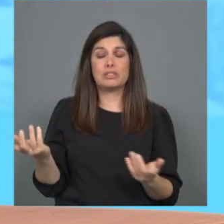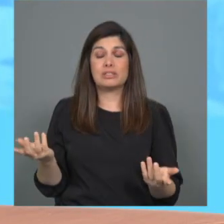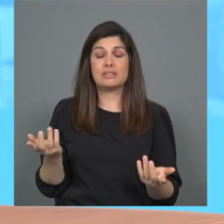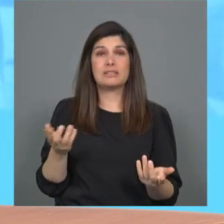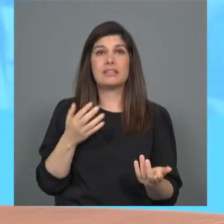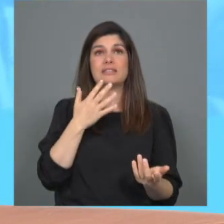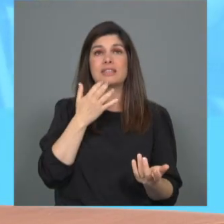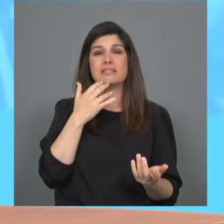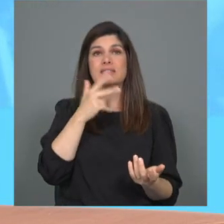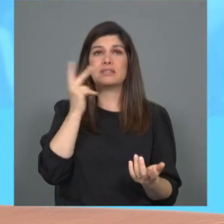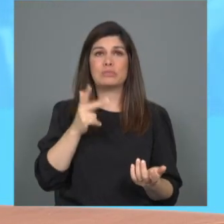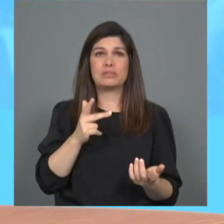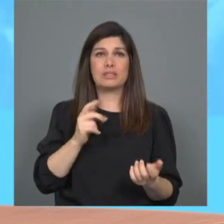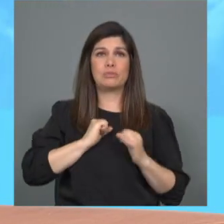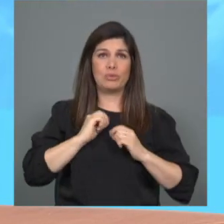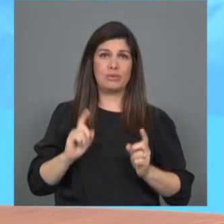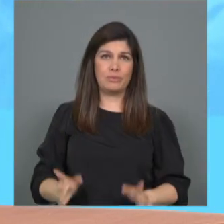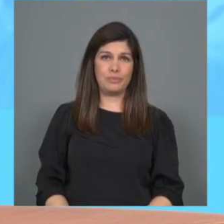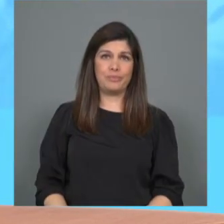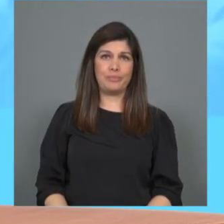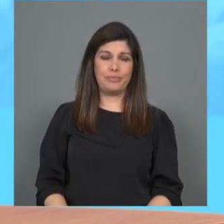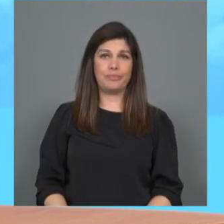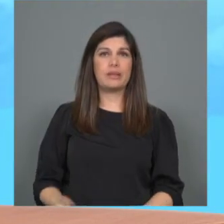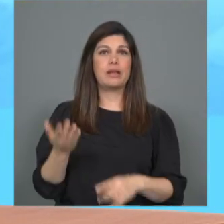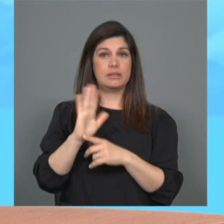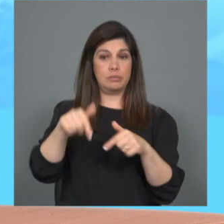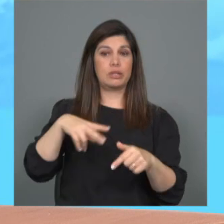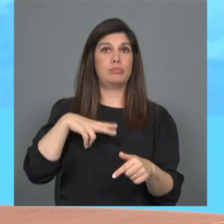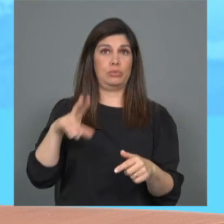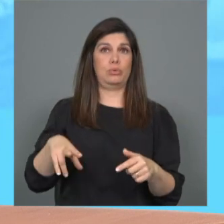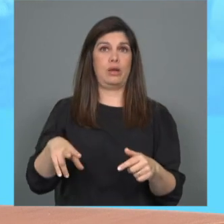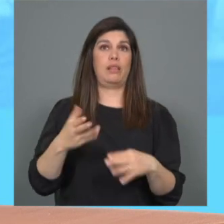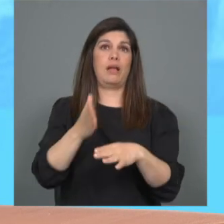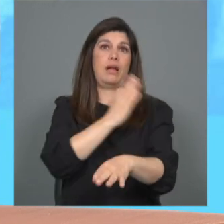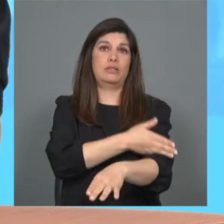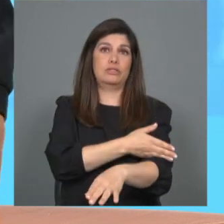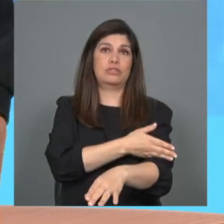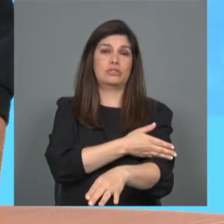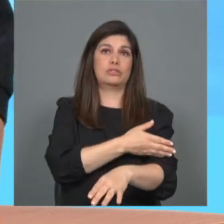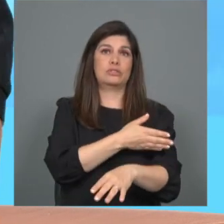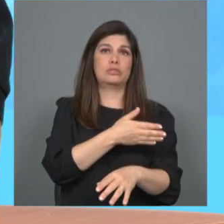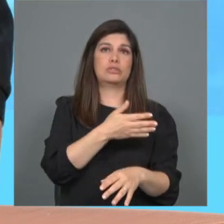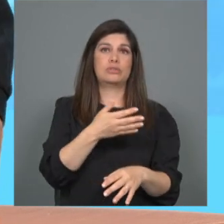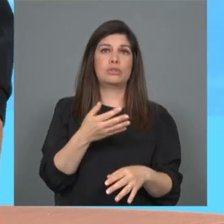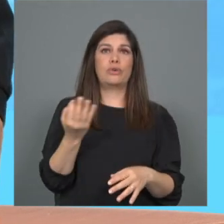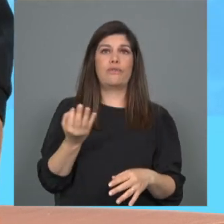antes disto, tínhamos tido, por exemplo, aqui em Portugal, aquelas